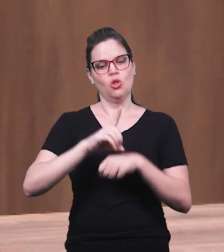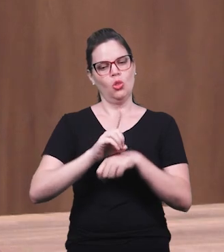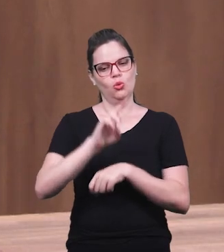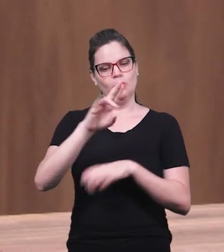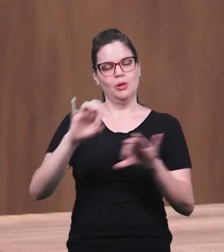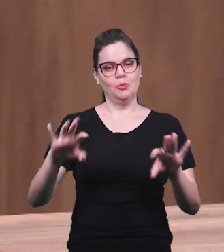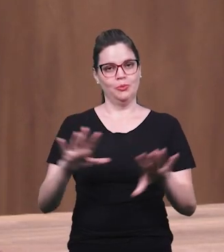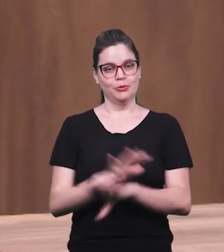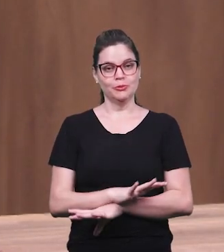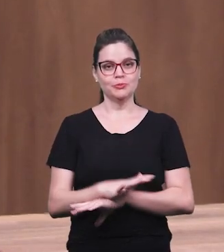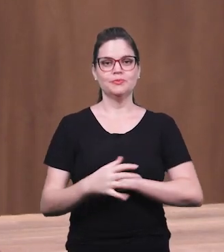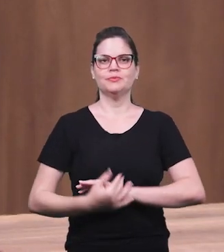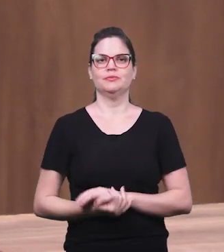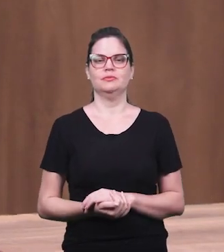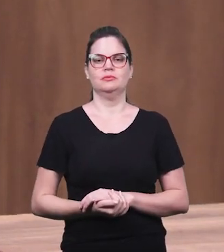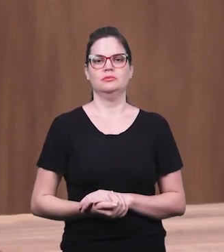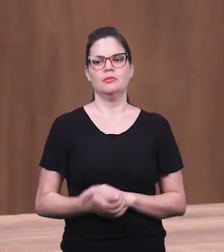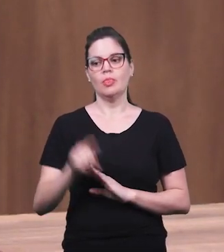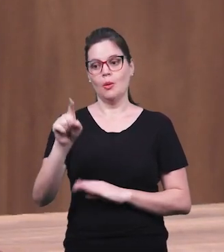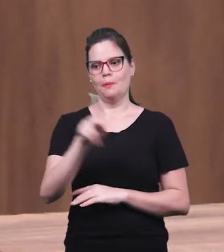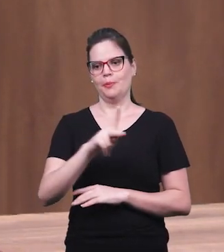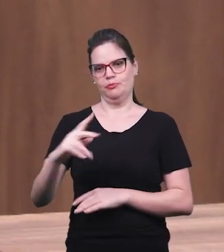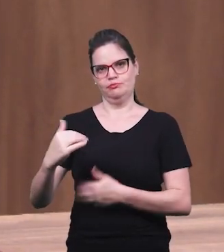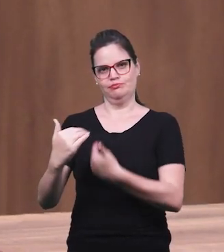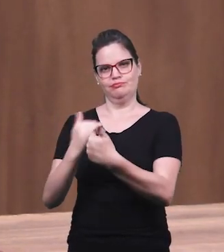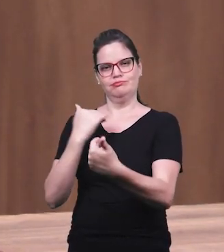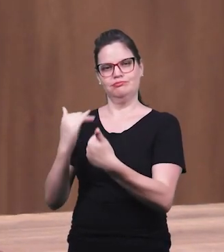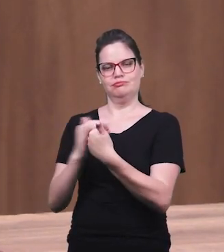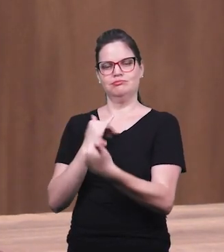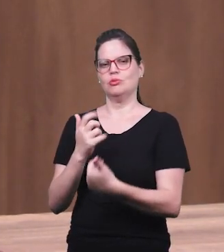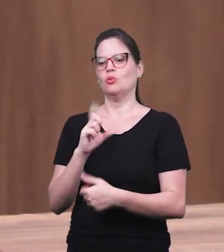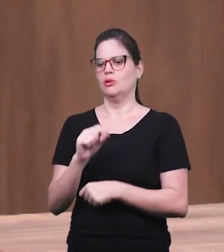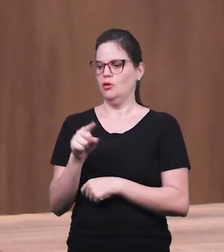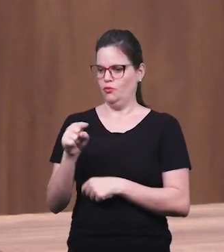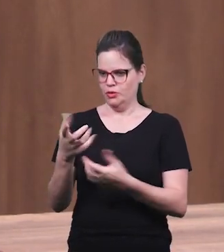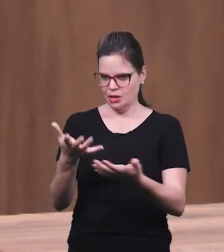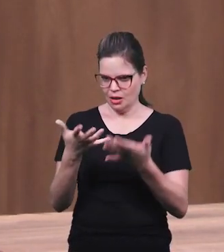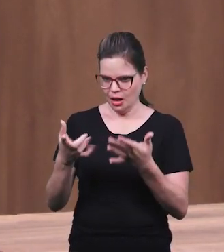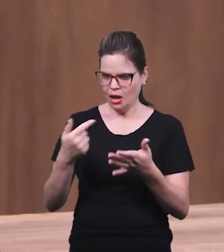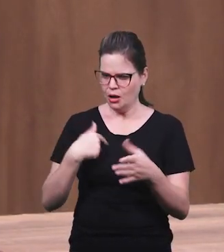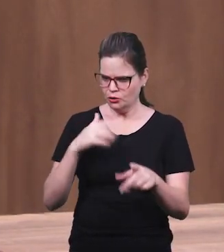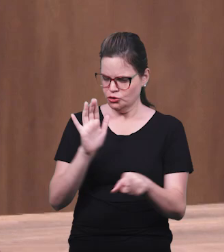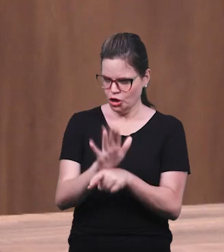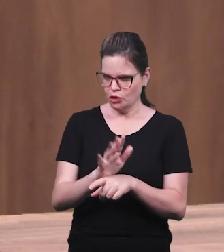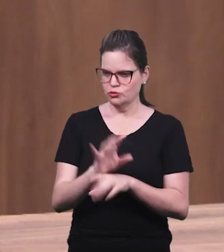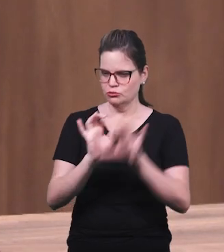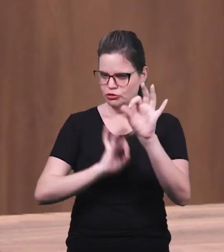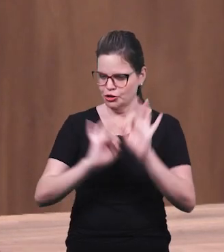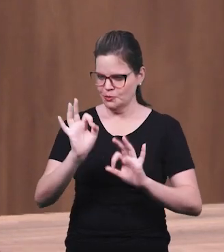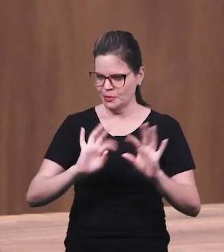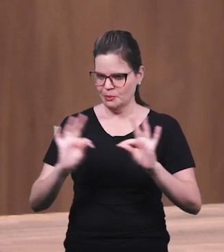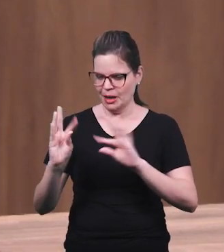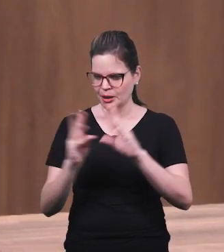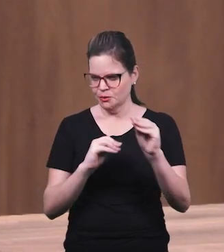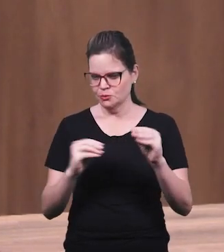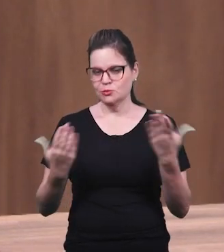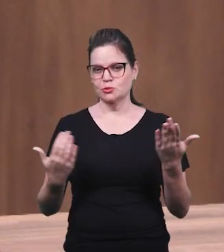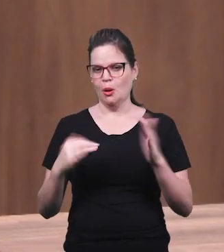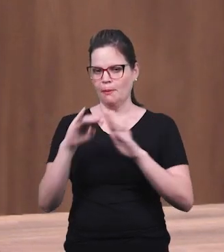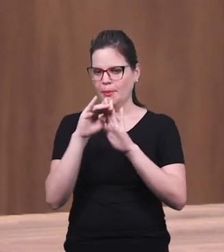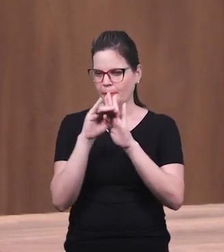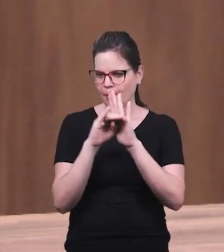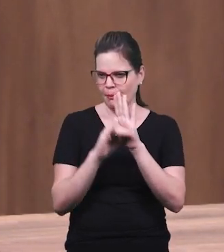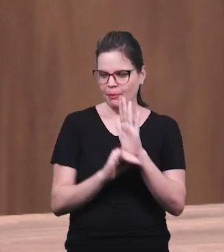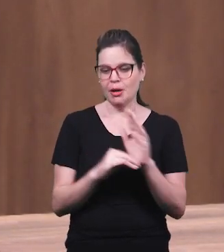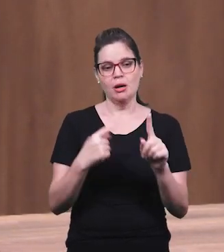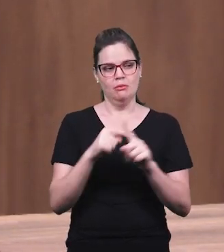E ele falou, olha, se você quiser, eu te ajudo. Nós montamos um programa. O programa é